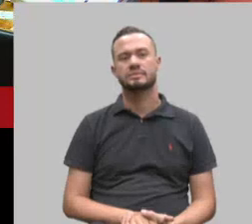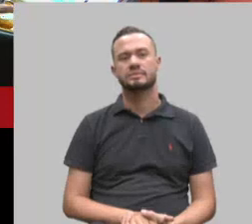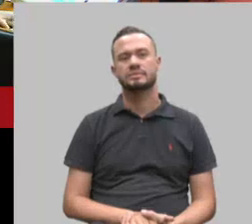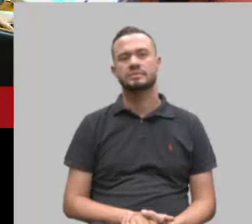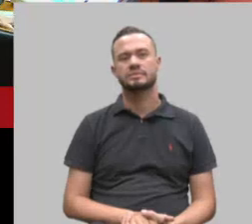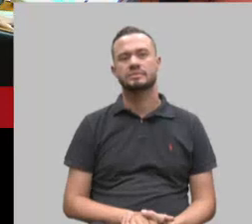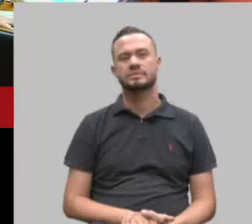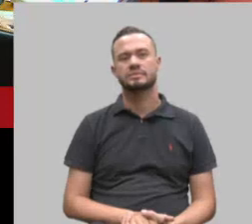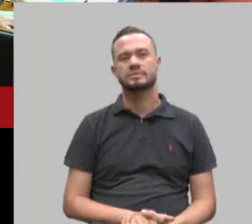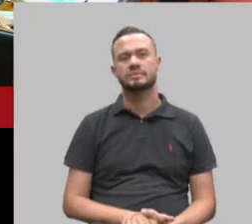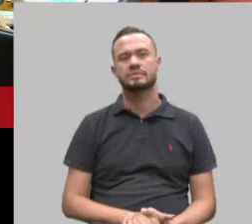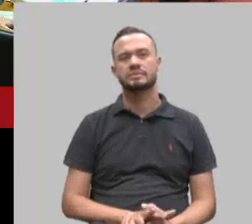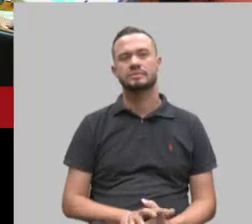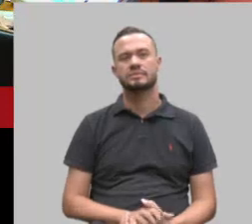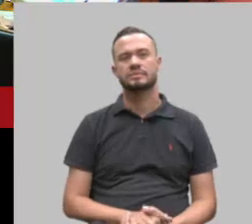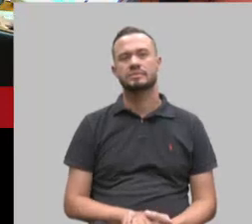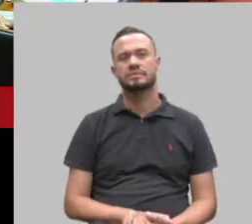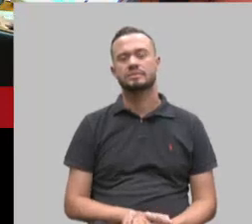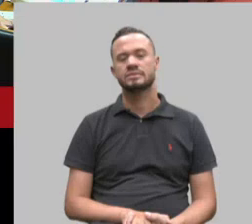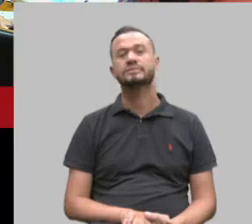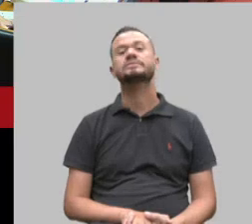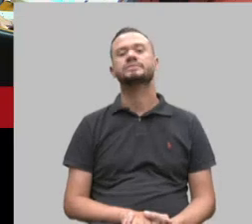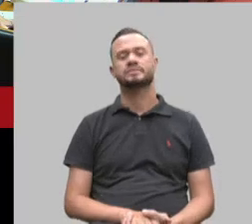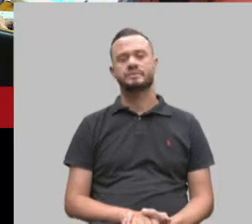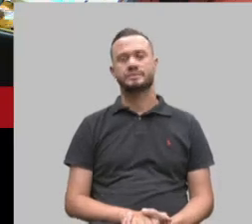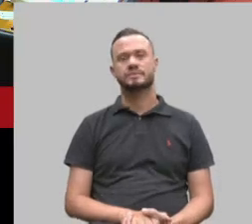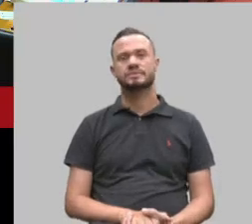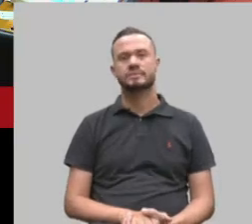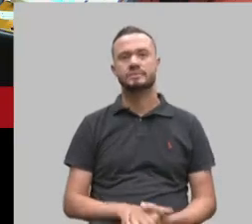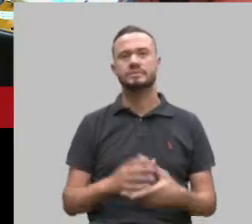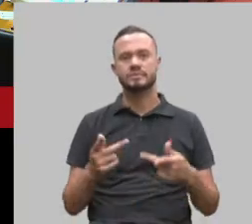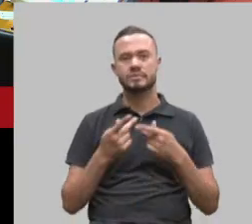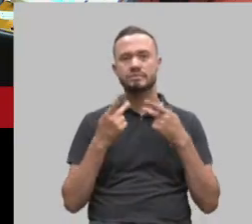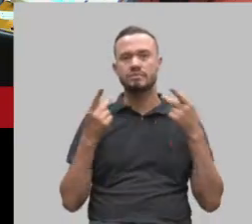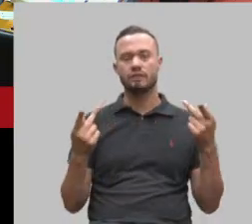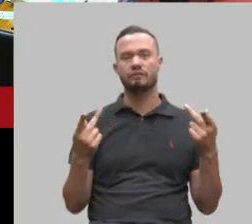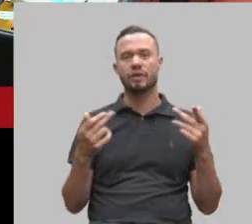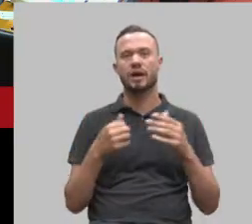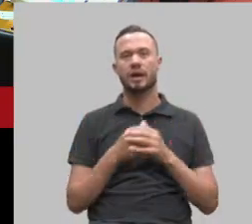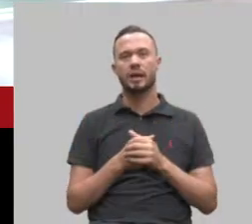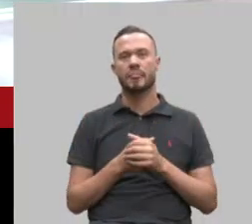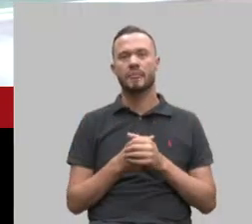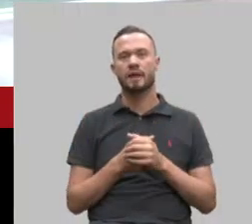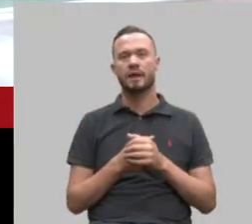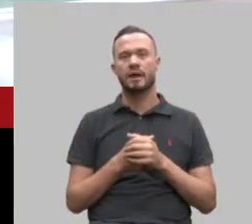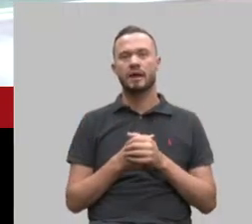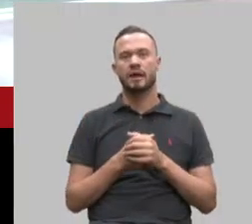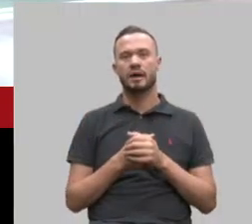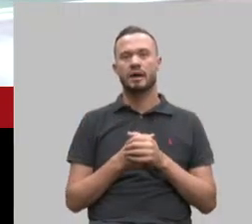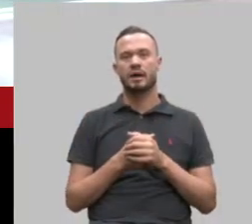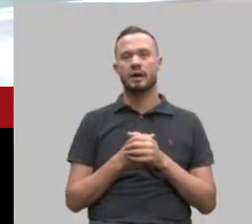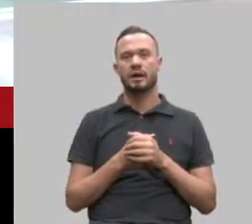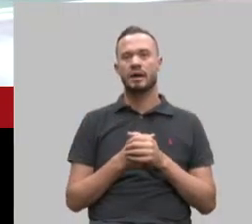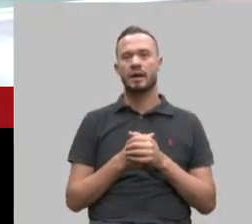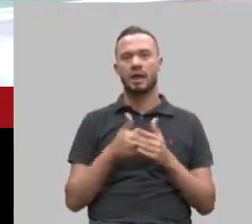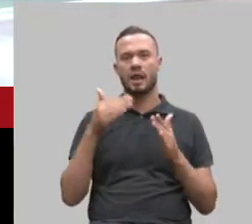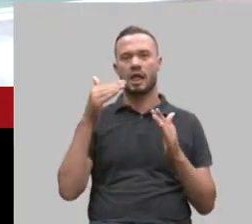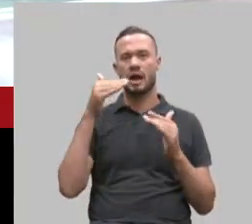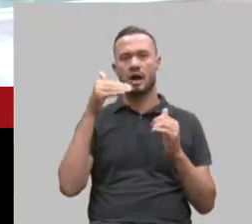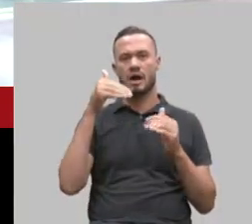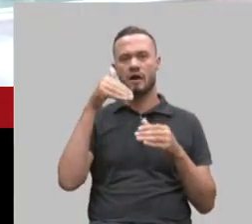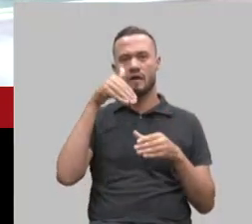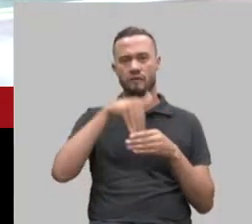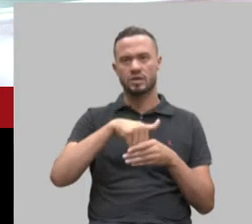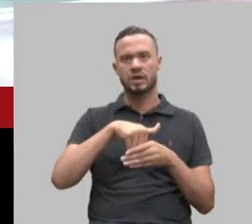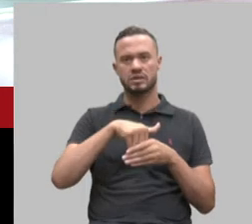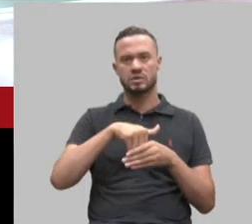botãozinho aqui pessoal enquanto a gente tá encaminhando aí a vota eh já votação que tá sendo encaminhada agora não não fo